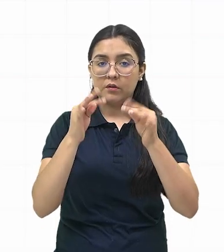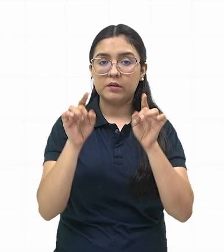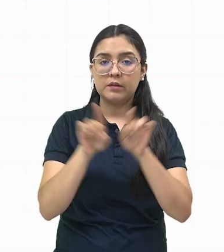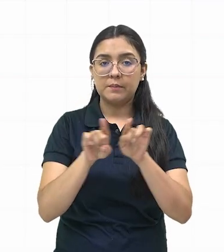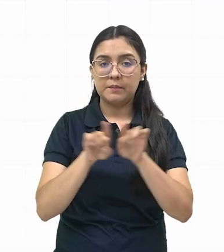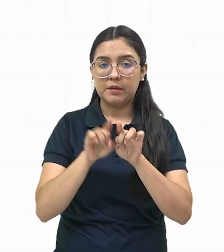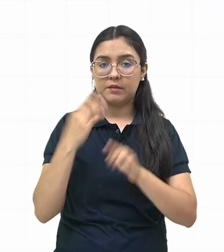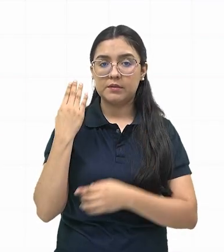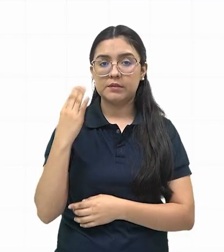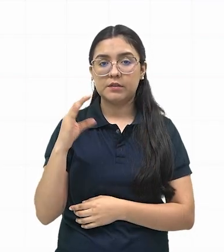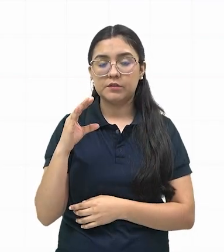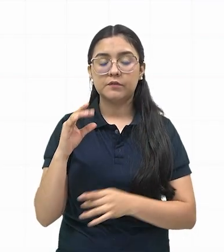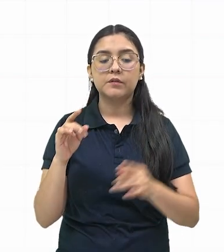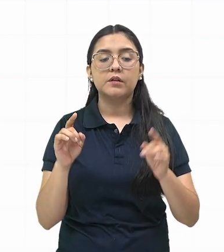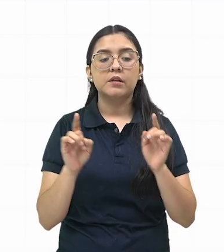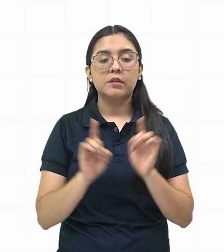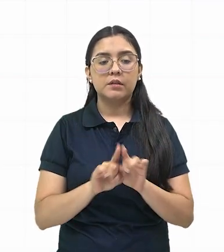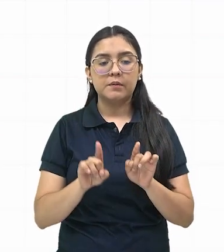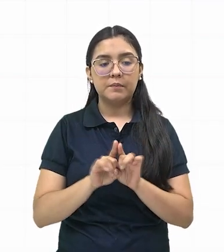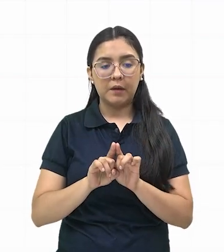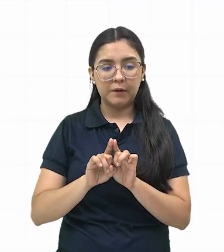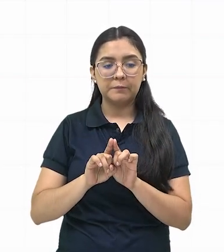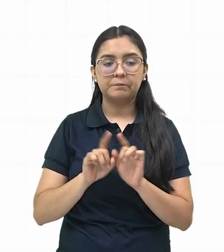científico. A globalização também